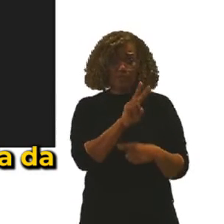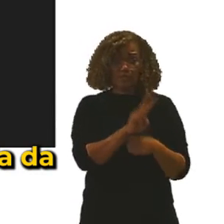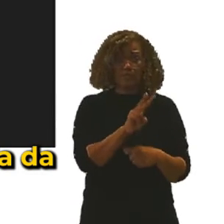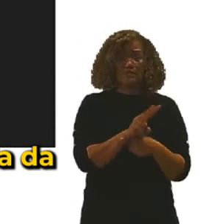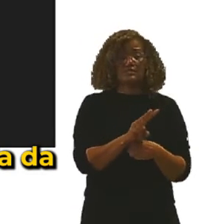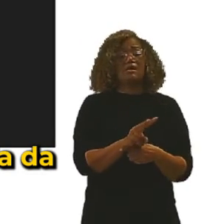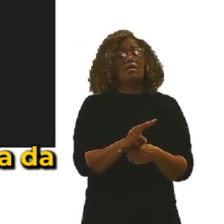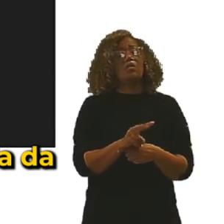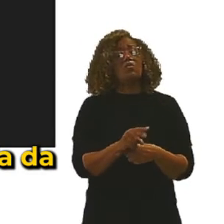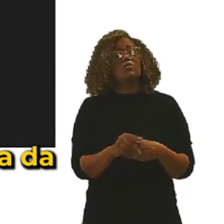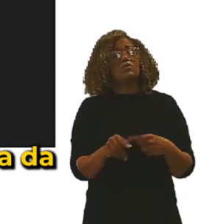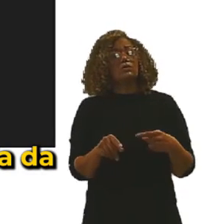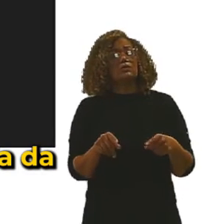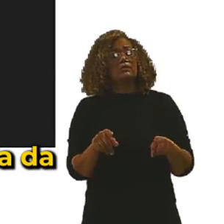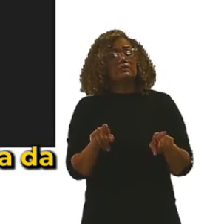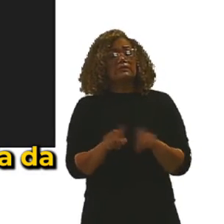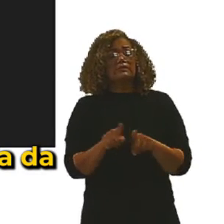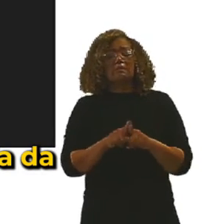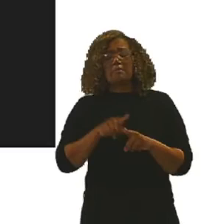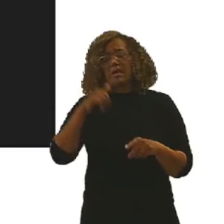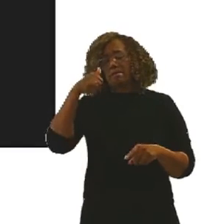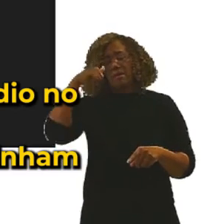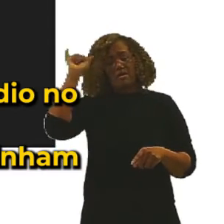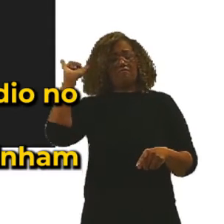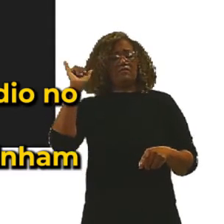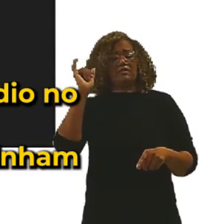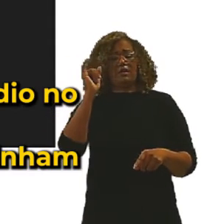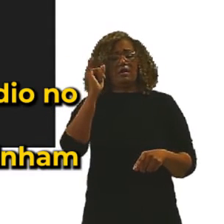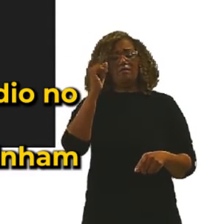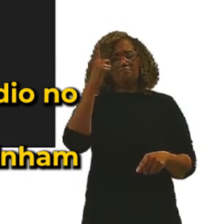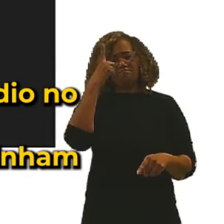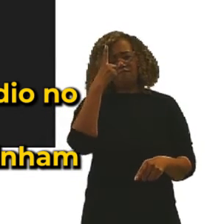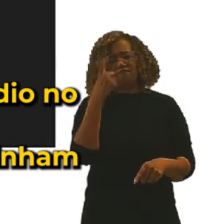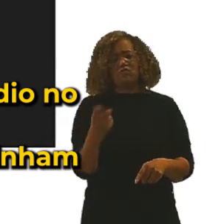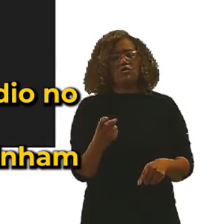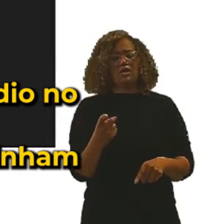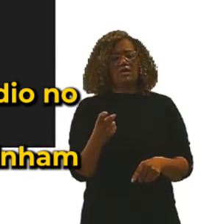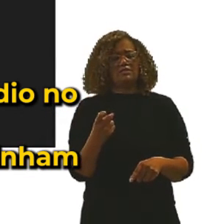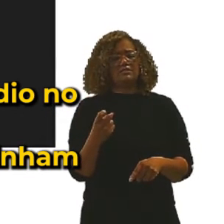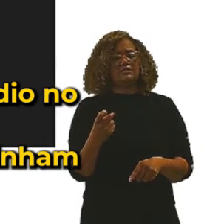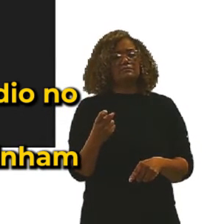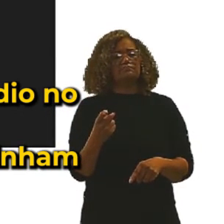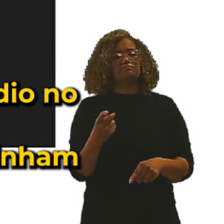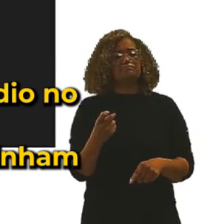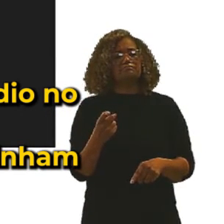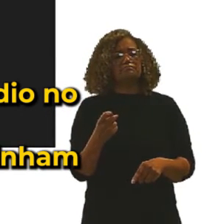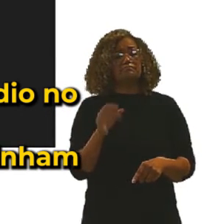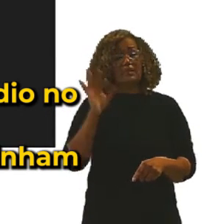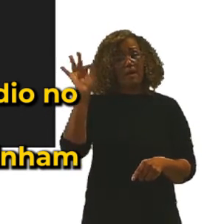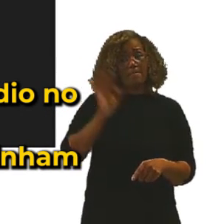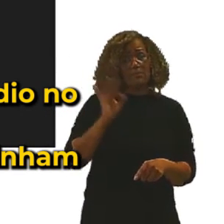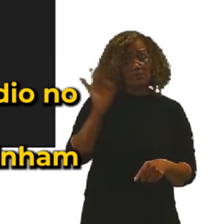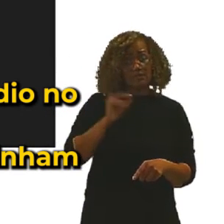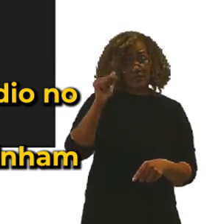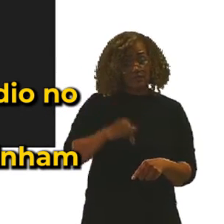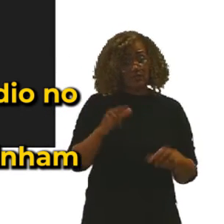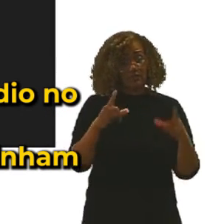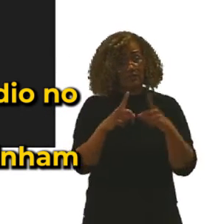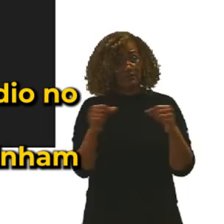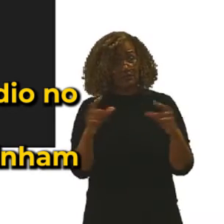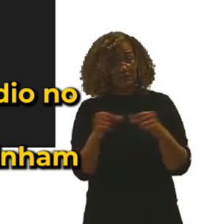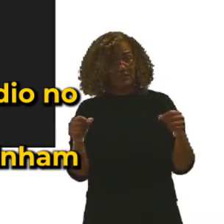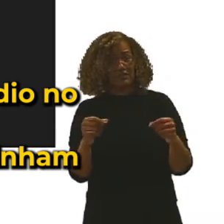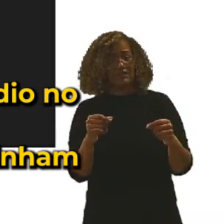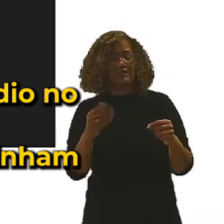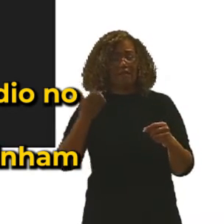meios eficazes de evitar a escalada da violência. 70% das vítimas de feminicídio no Distrito Federal, desde 2015, desde a